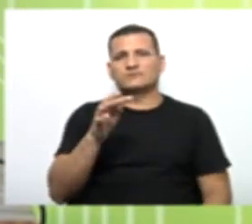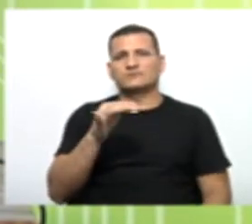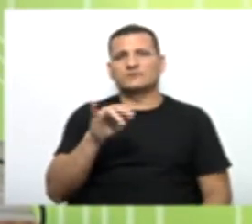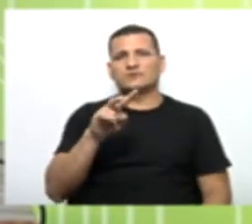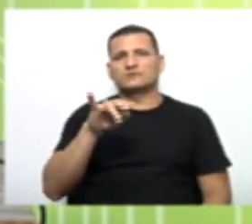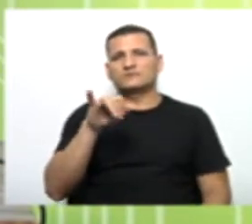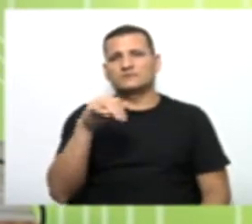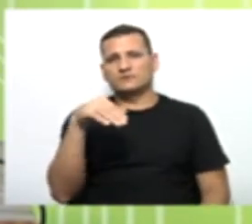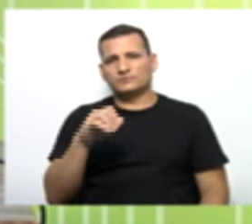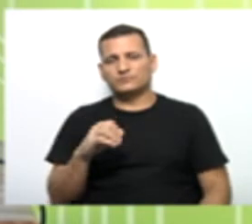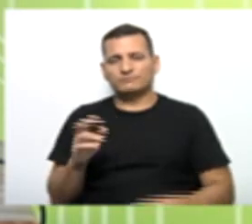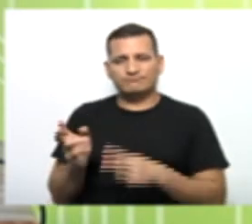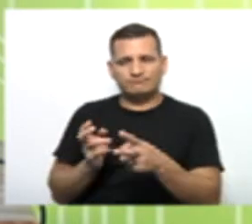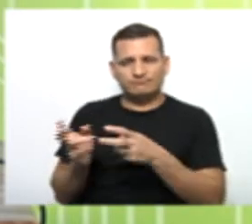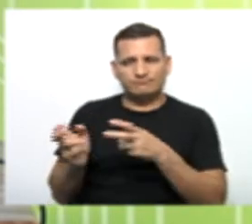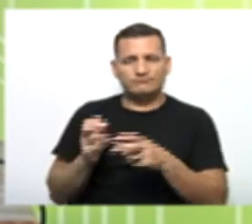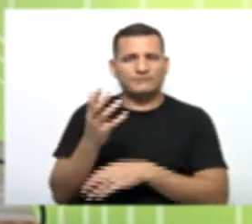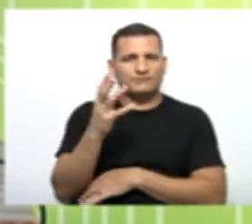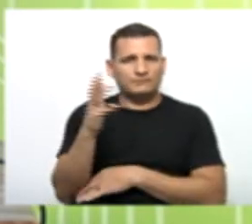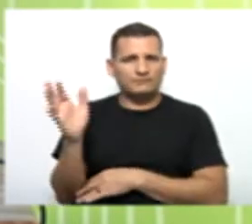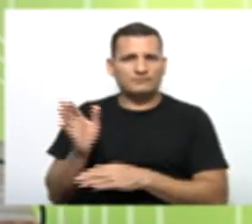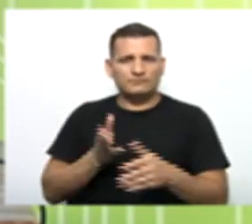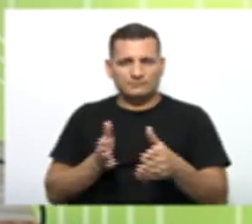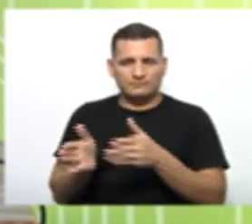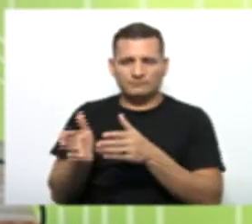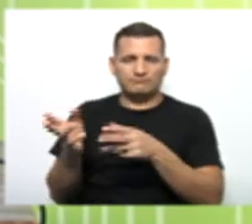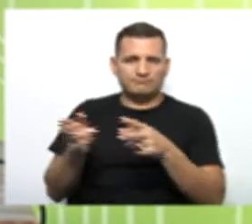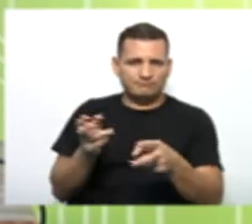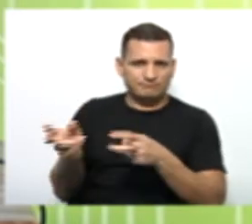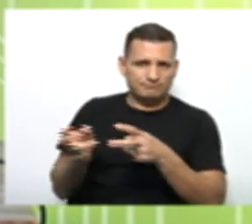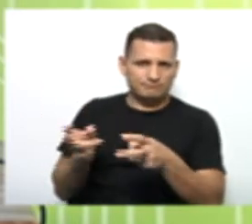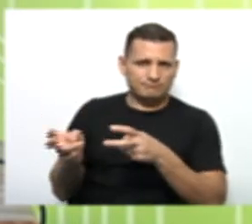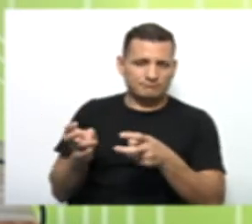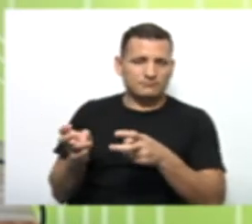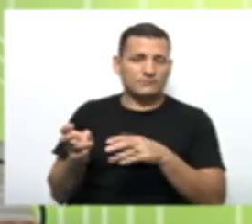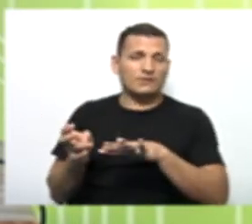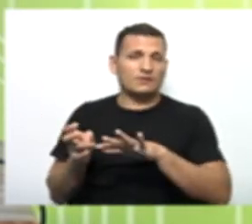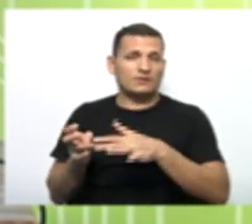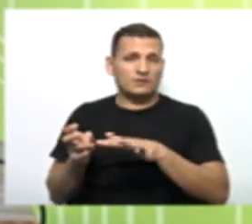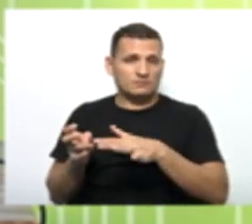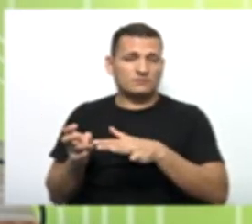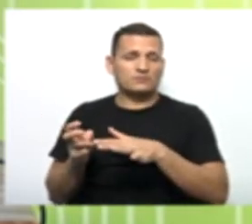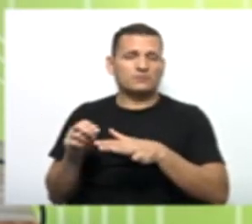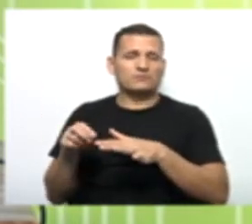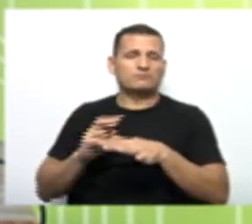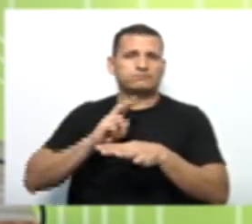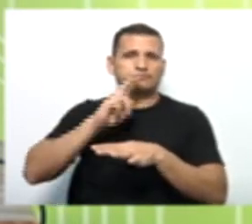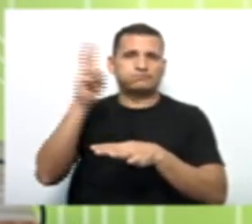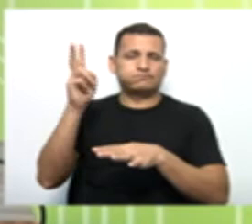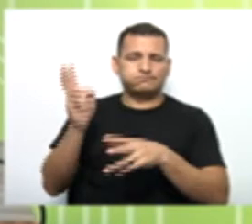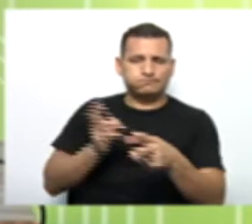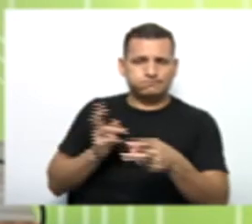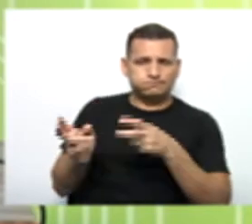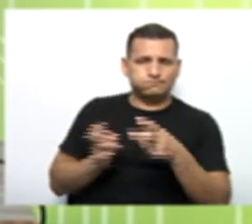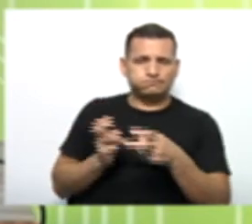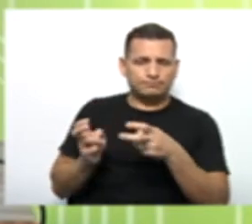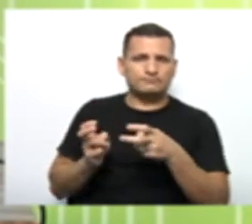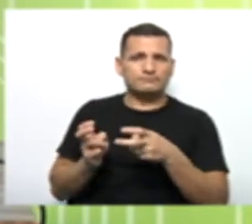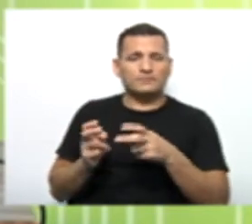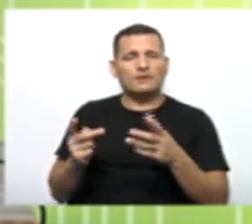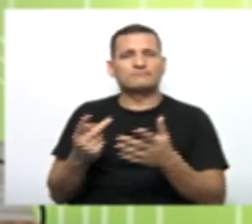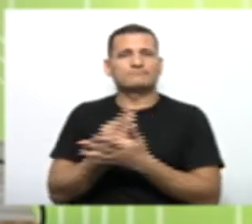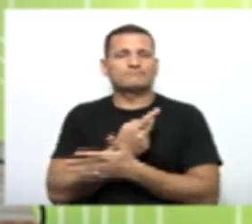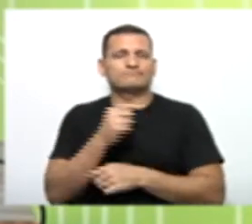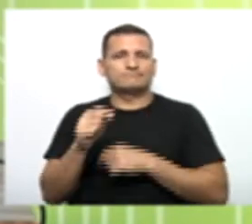de florestas, de rios, muitas vezes em uma quantidade que essas florestas, esses rios não suportam. E esses rios